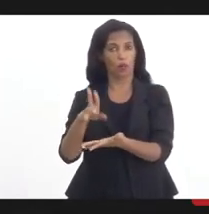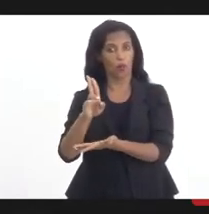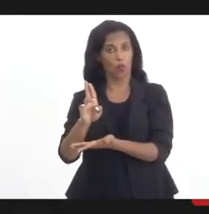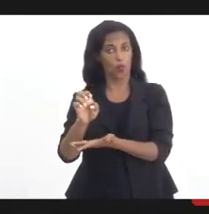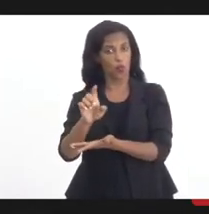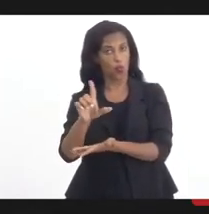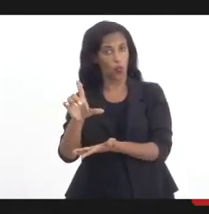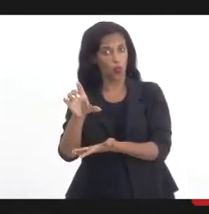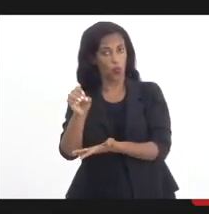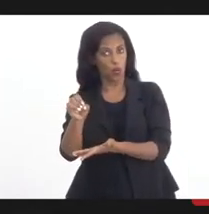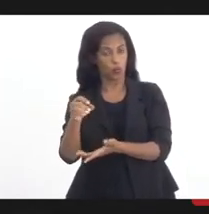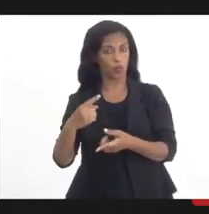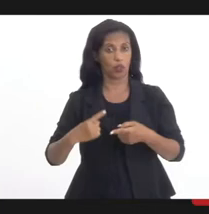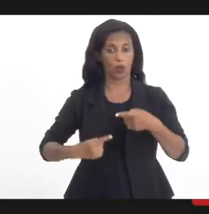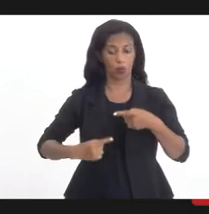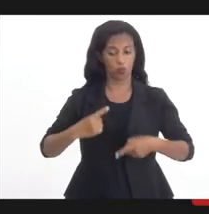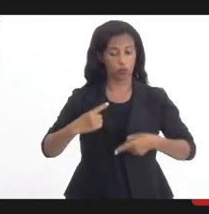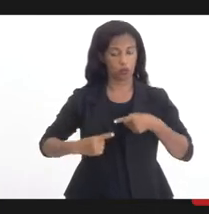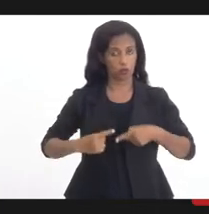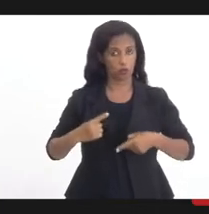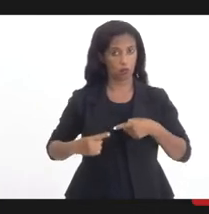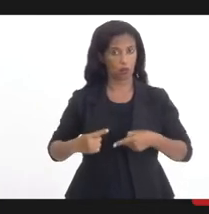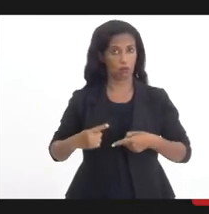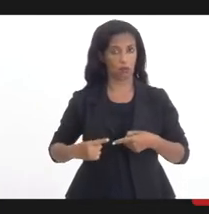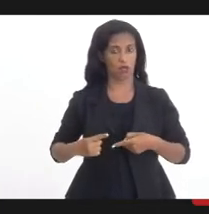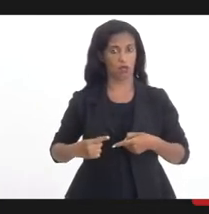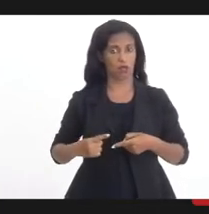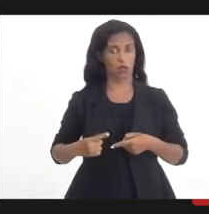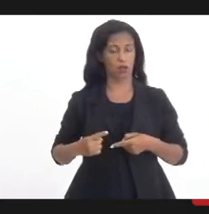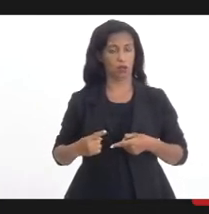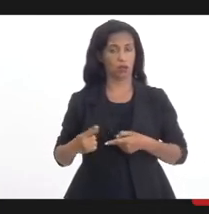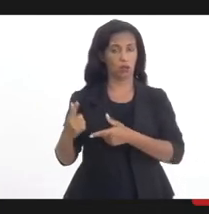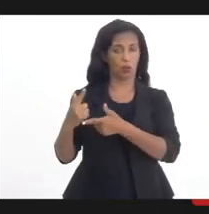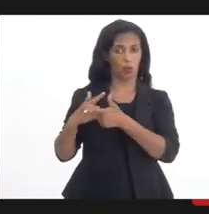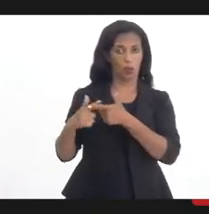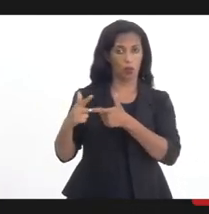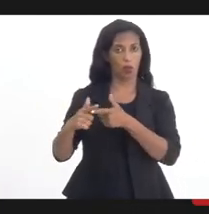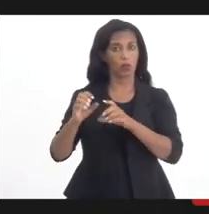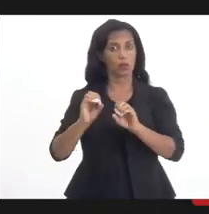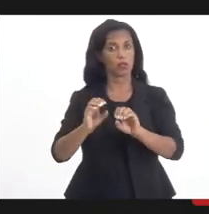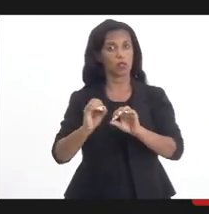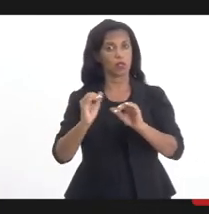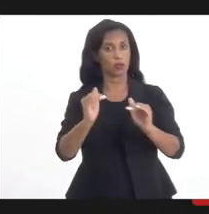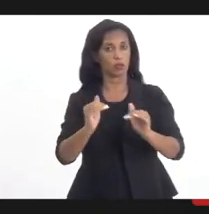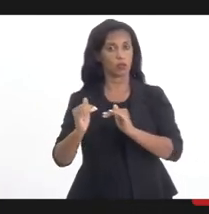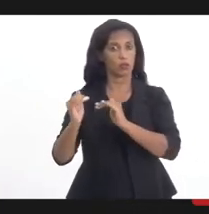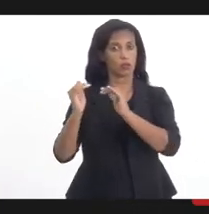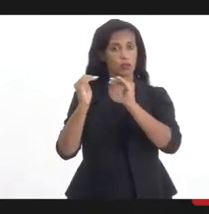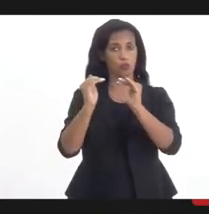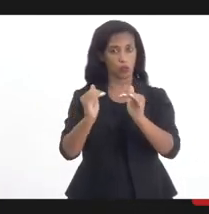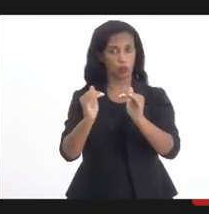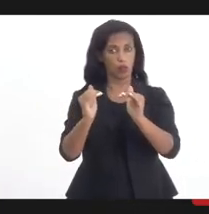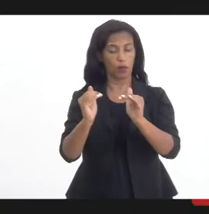convocada, que é o debate sobre a situação do ensino superior público estadual na Zona Oeste,